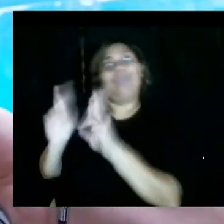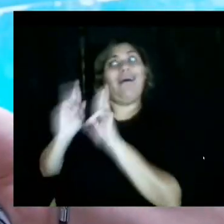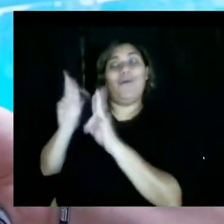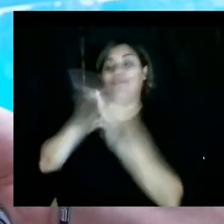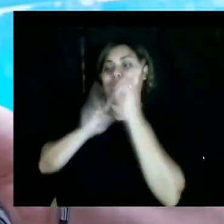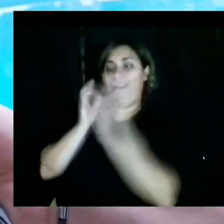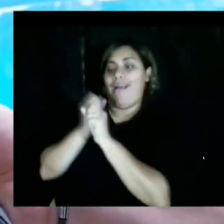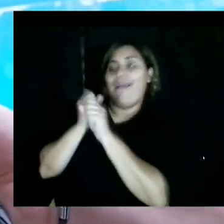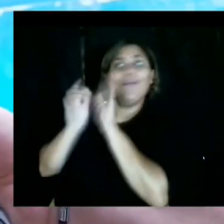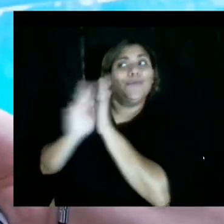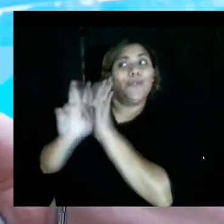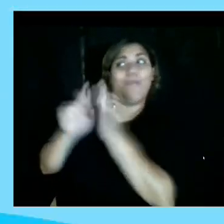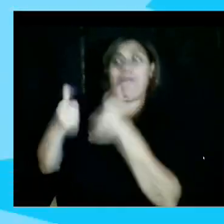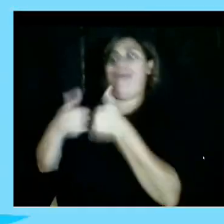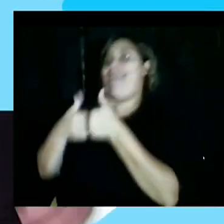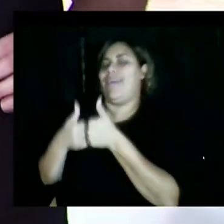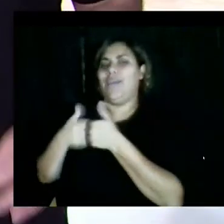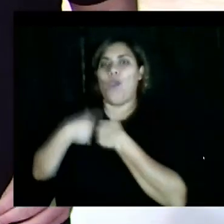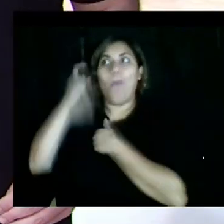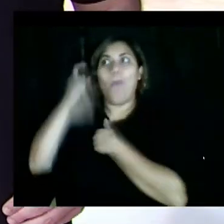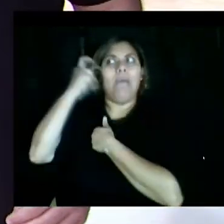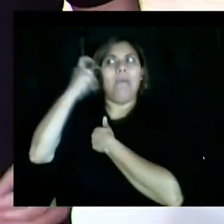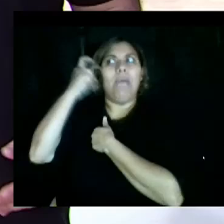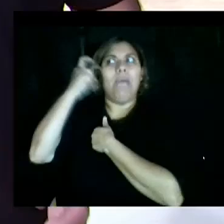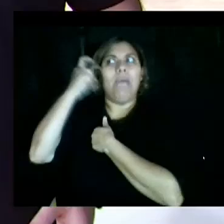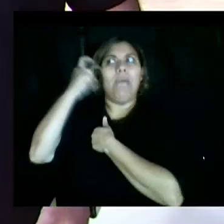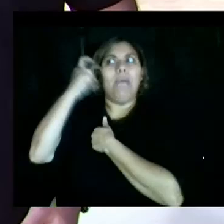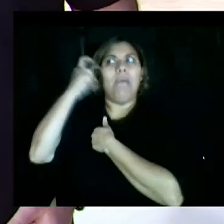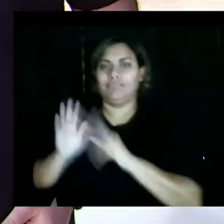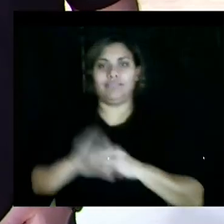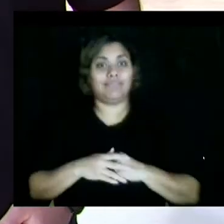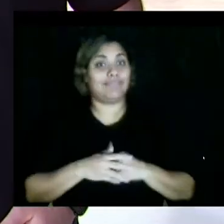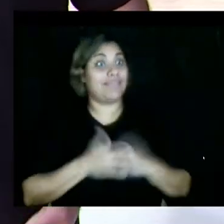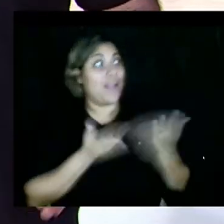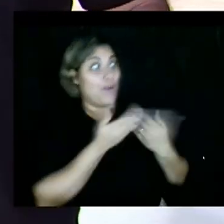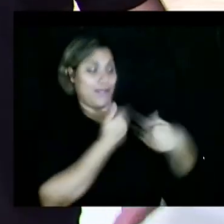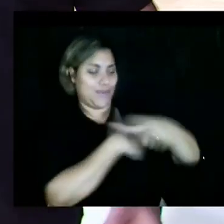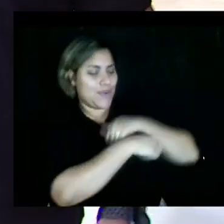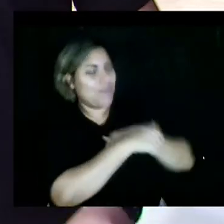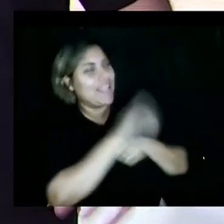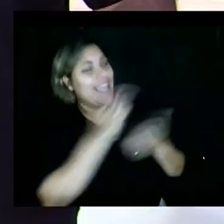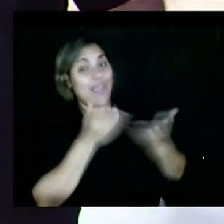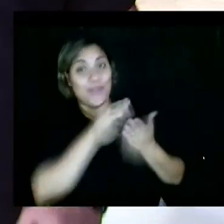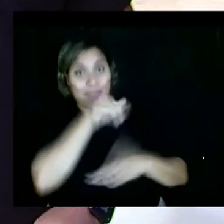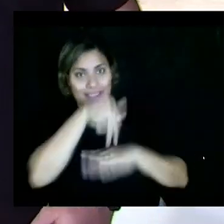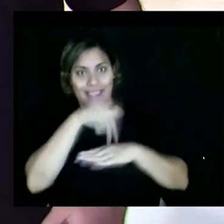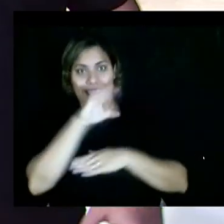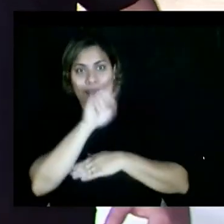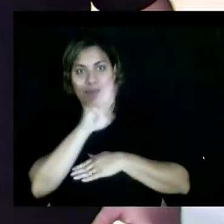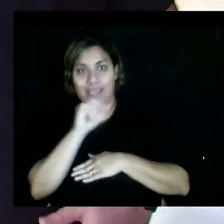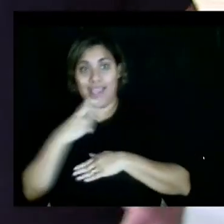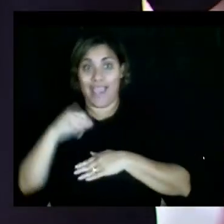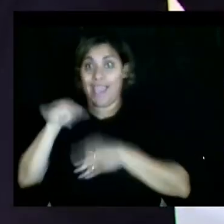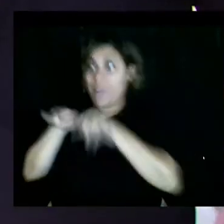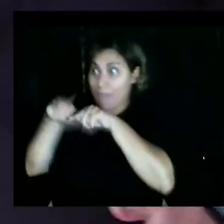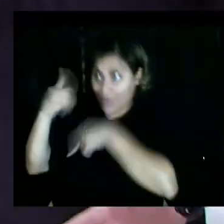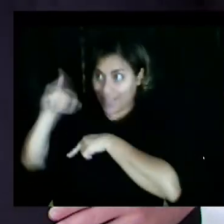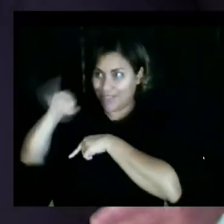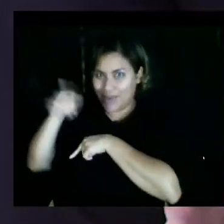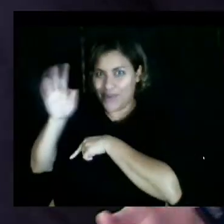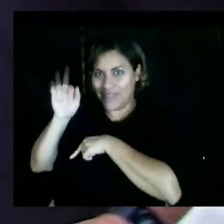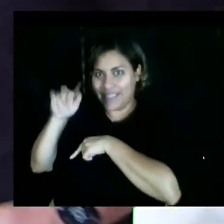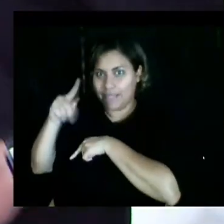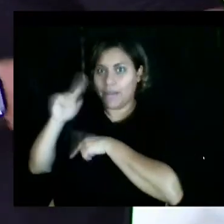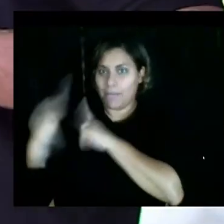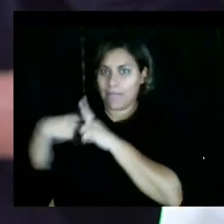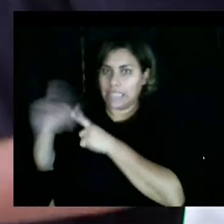fico pensando muito em competição, não. Agora tô aqui com o Cauê, ele que é irmão do João Felipe e também é atleta de saltos ornamentais. Ó,